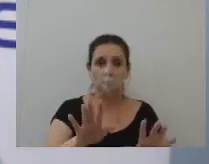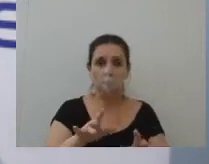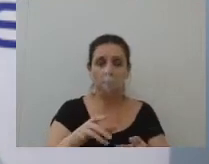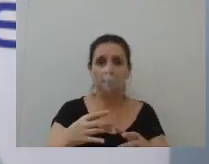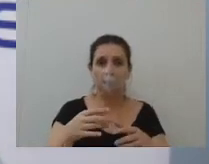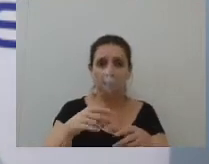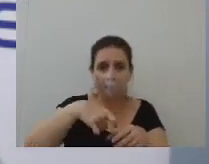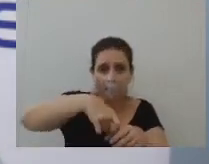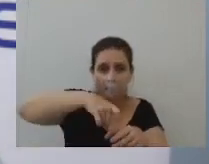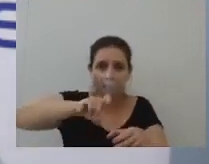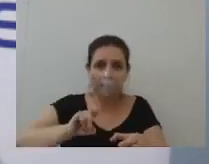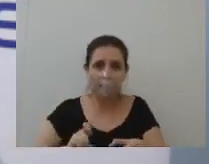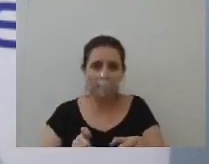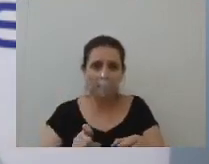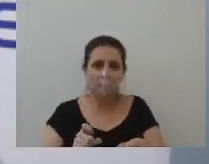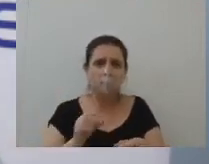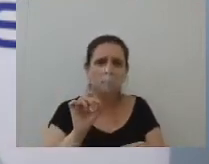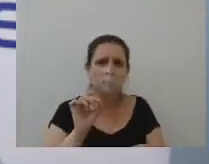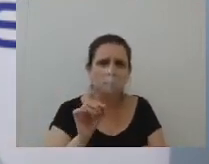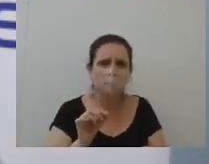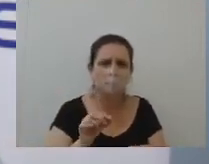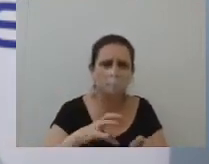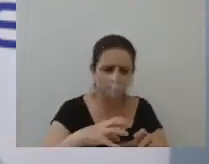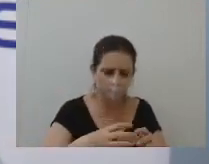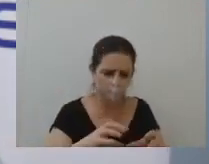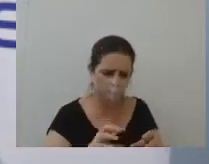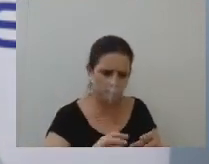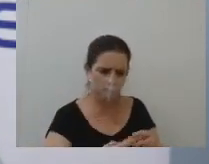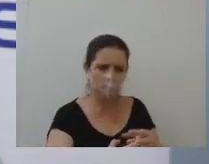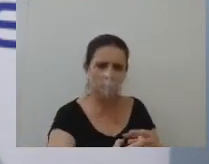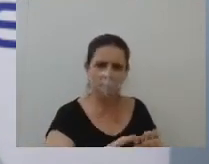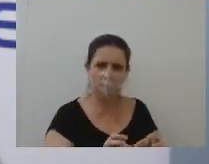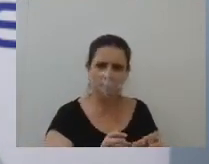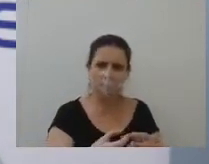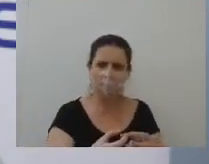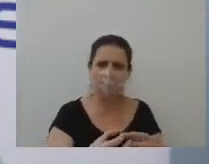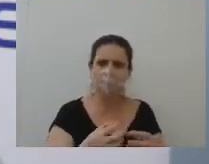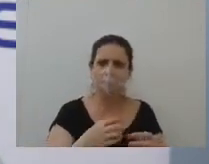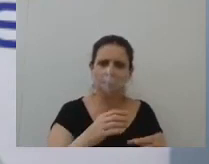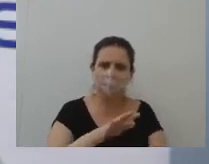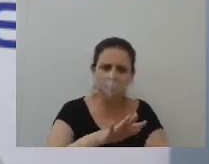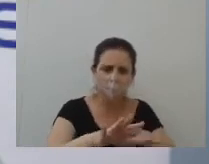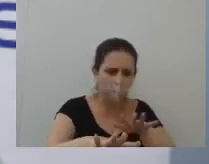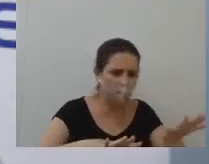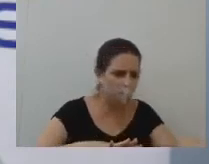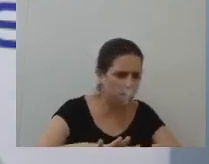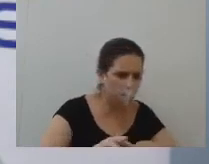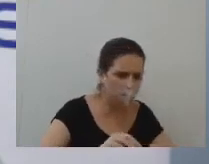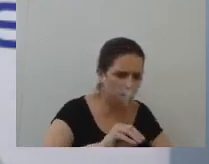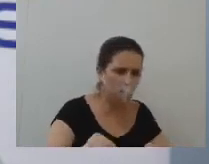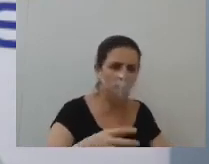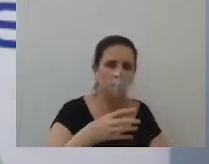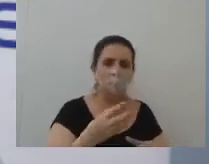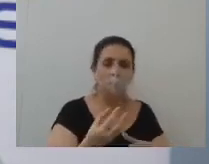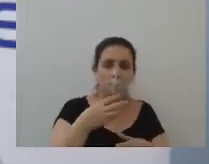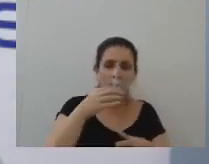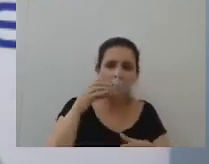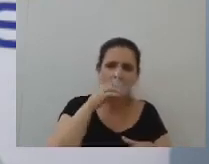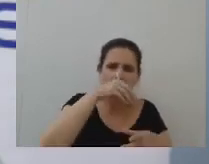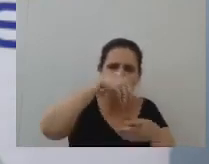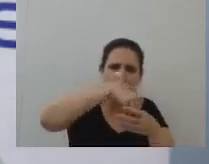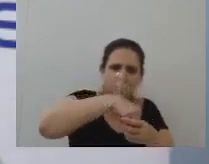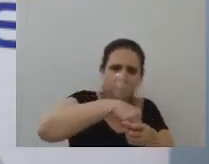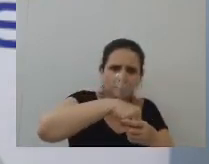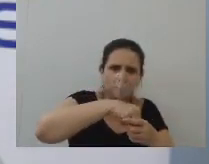do refrigerante seja de um material que conduza bem, que tenha alto fluxo, para que o calor de dentro do refrigerante